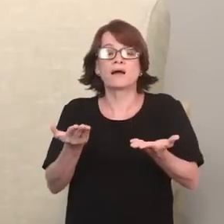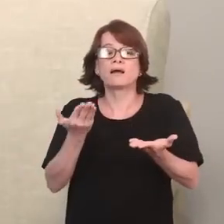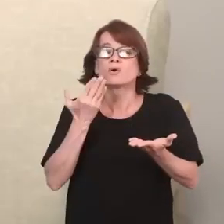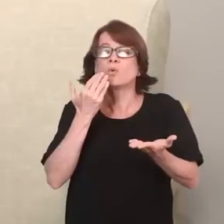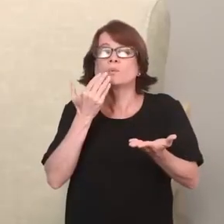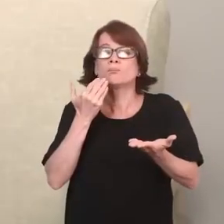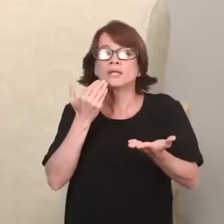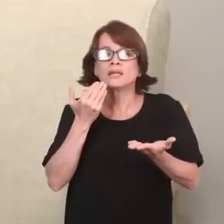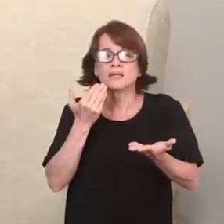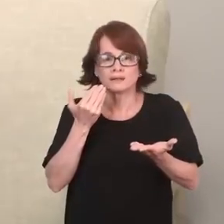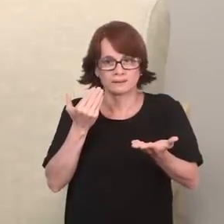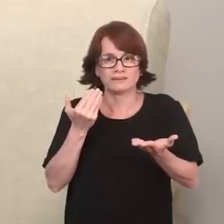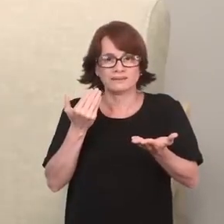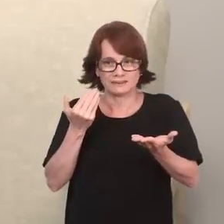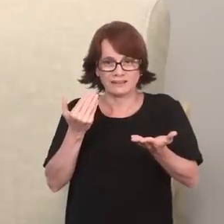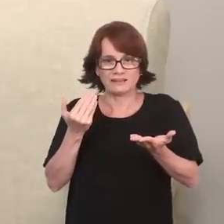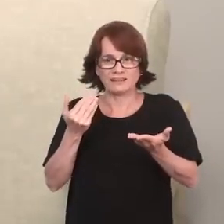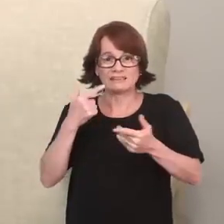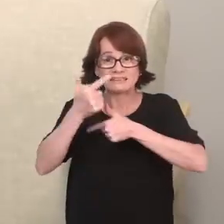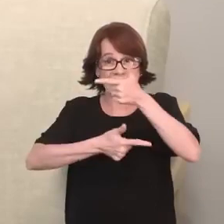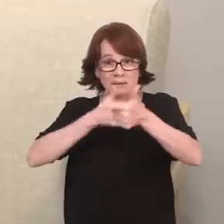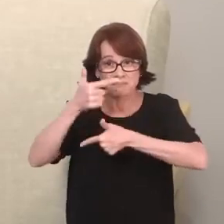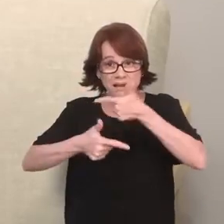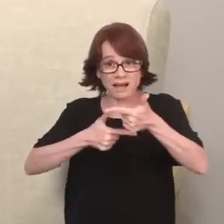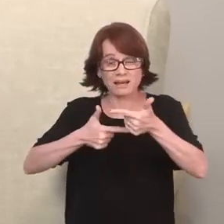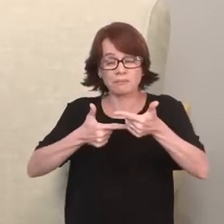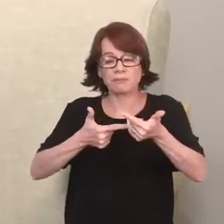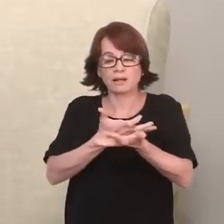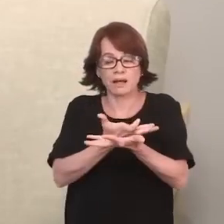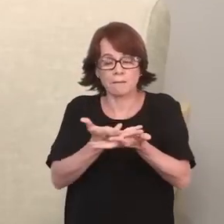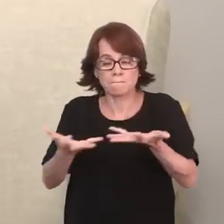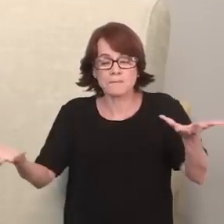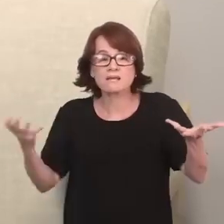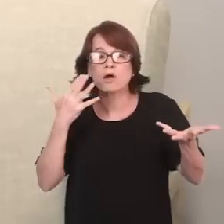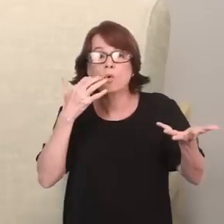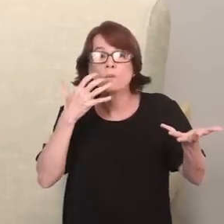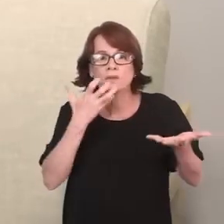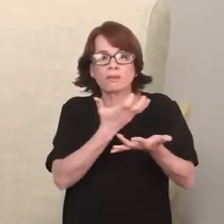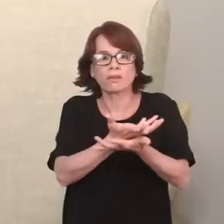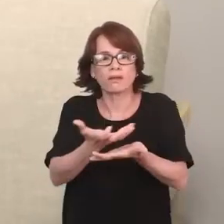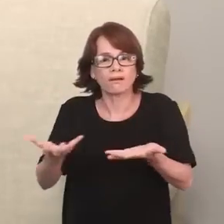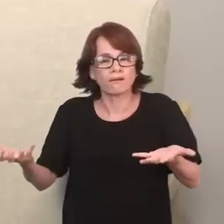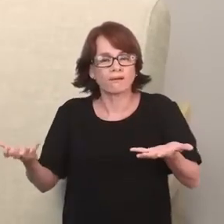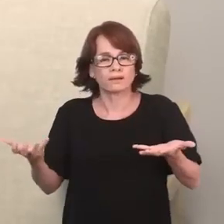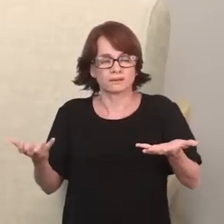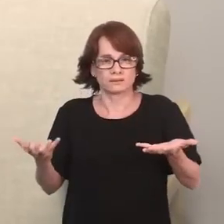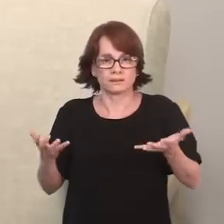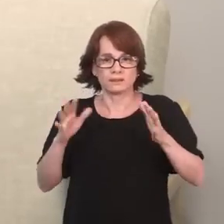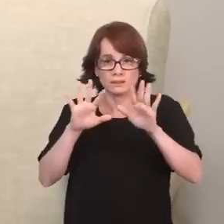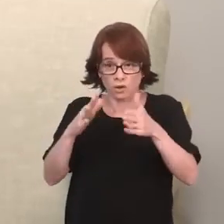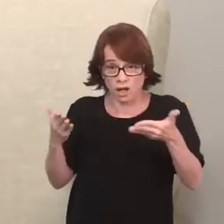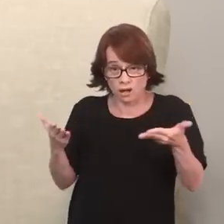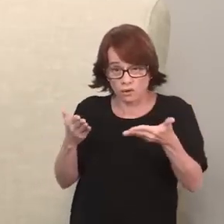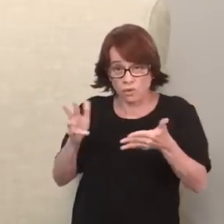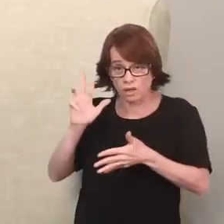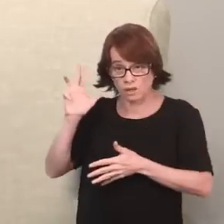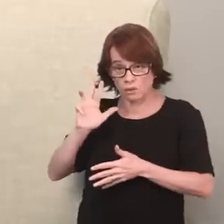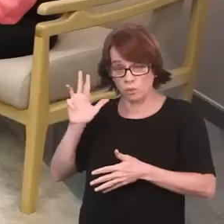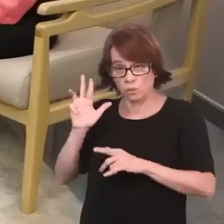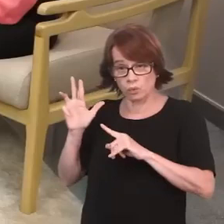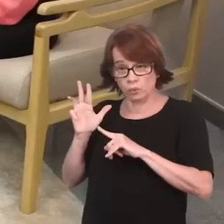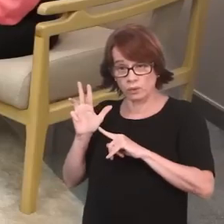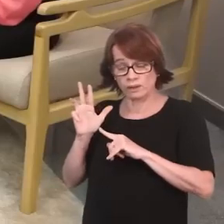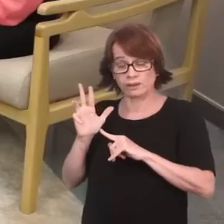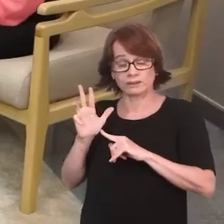traz paz. Onde não há comida, gente, há guerra. Aliás, o fato do Lula agora ter tomado